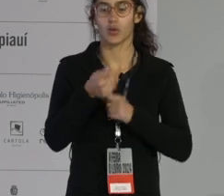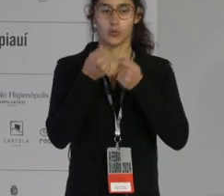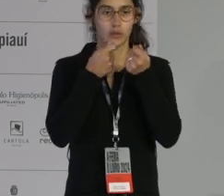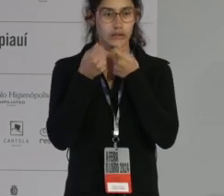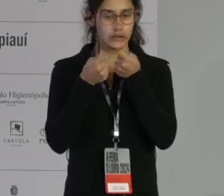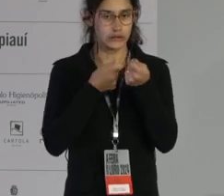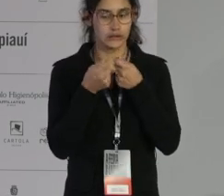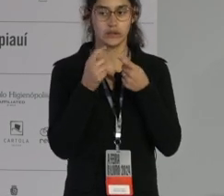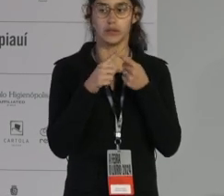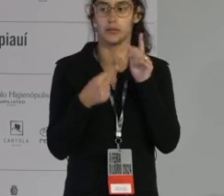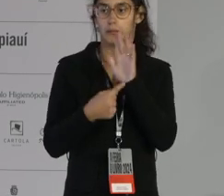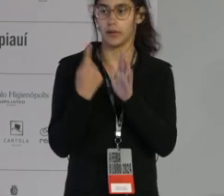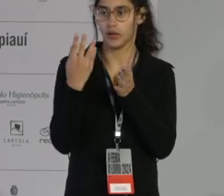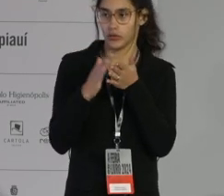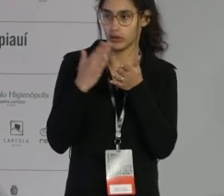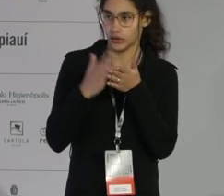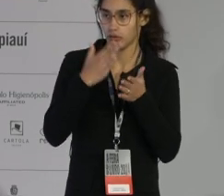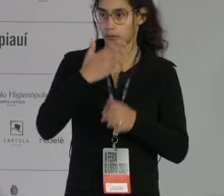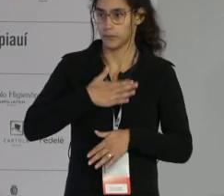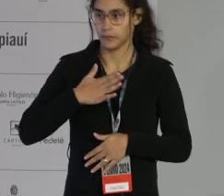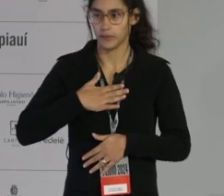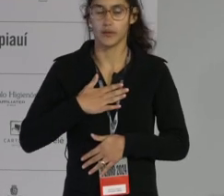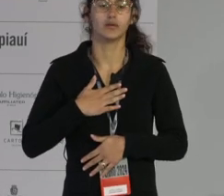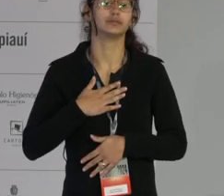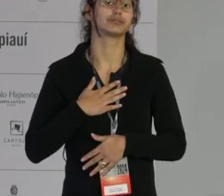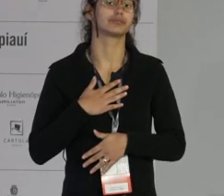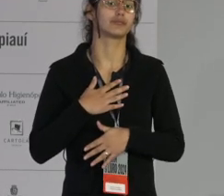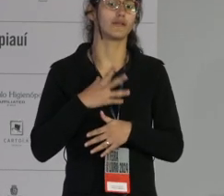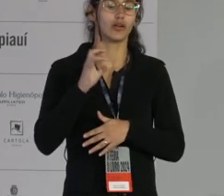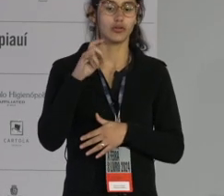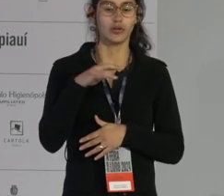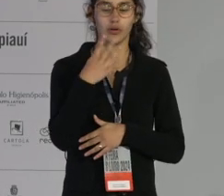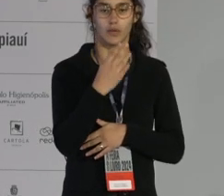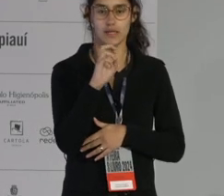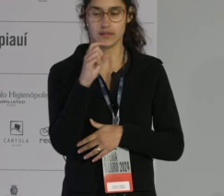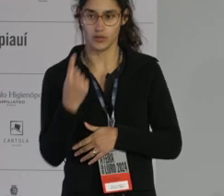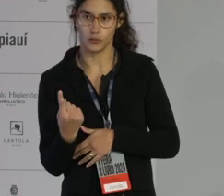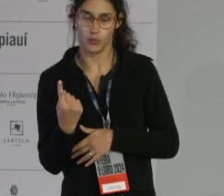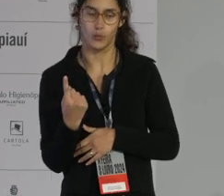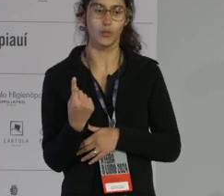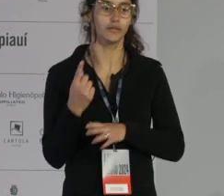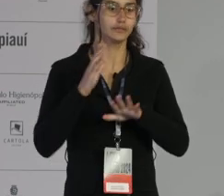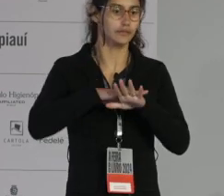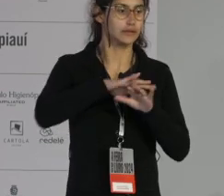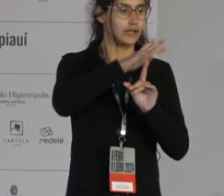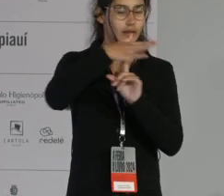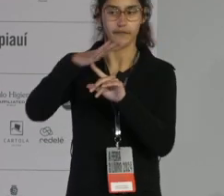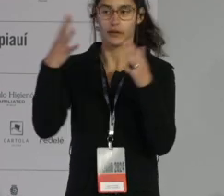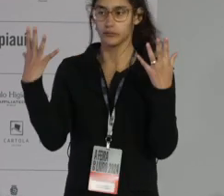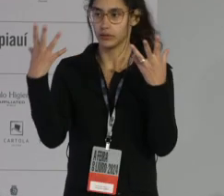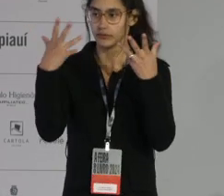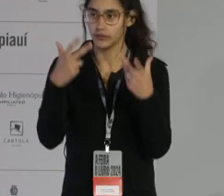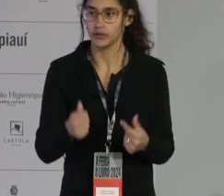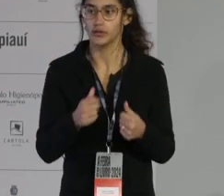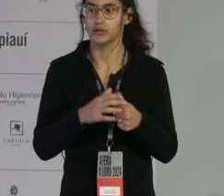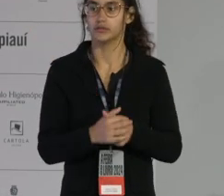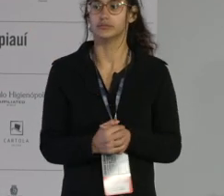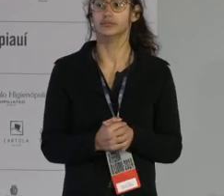jornalista, é meu primeiro livro. Sou editora da 451, né, que está fazendo essa feira maravilhosa.